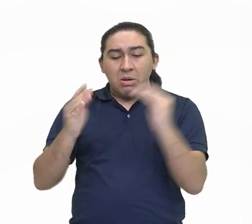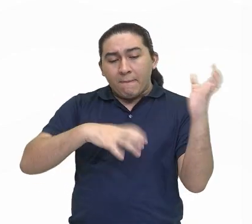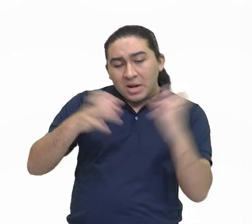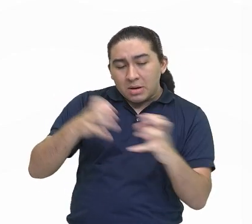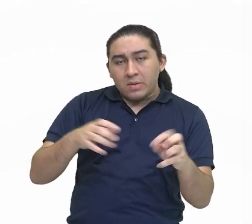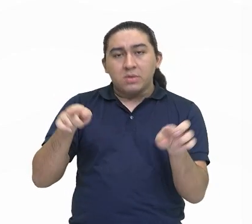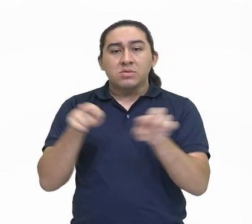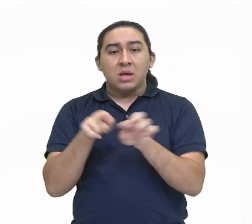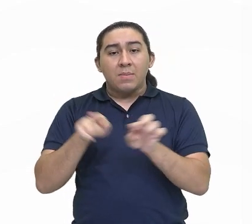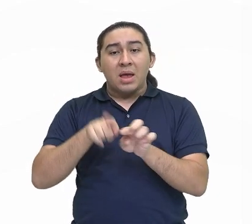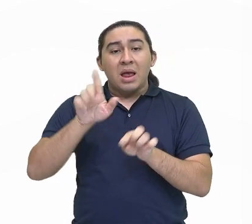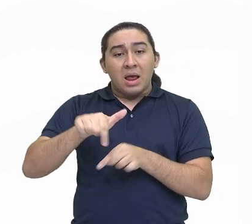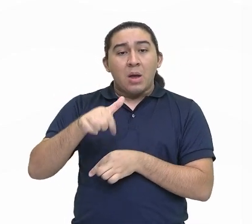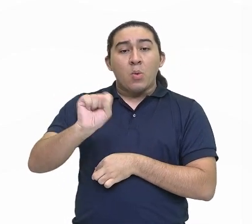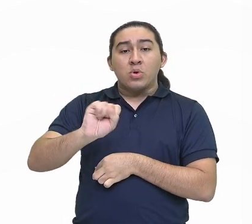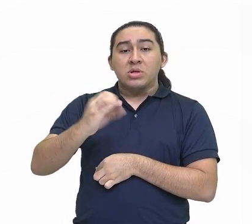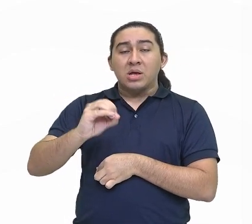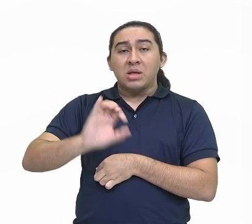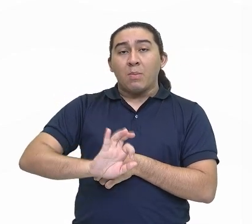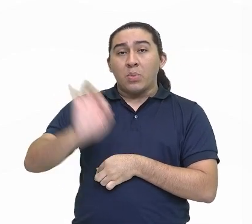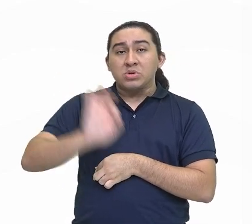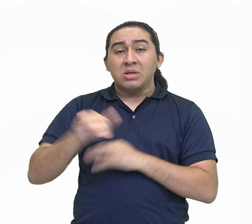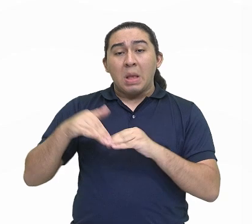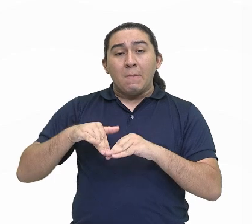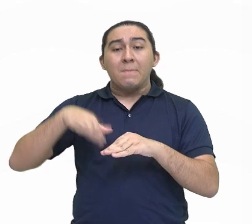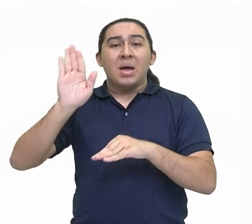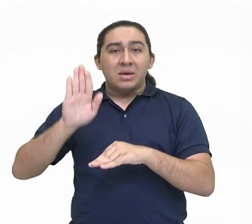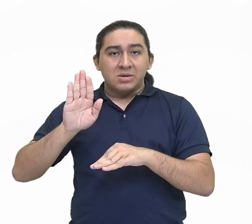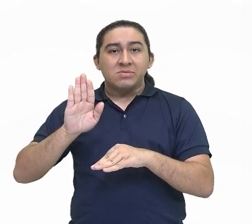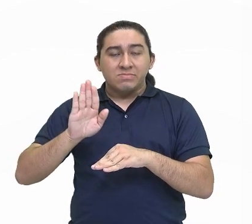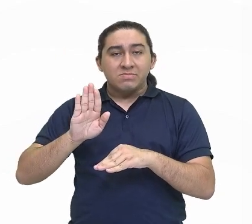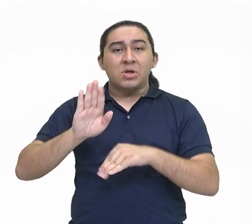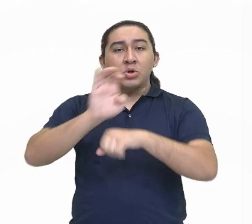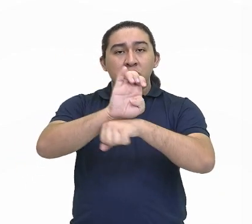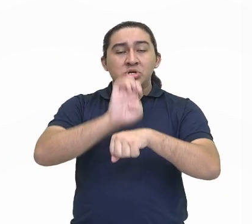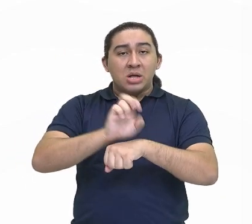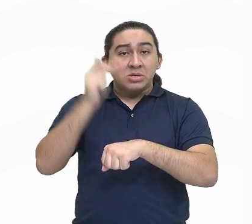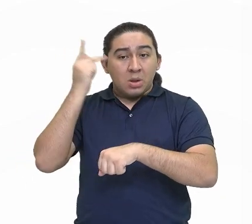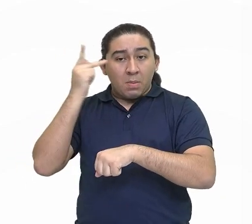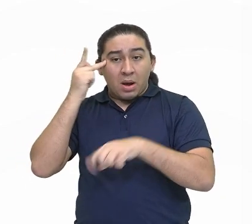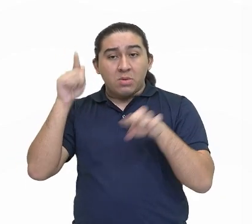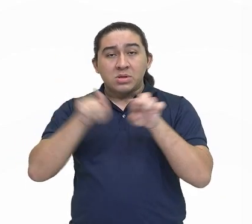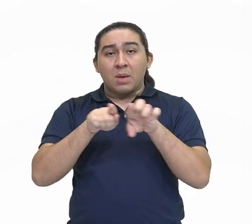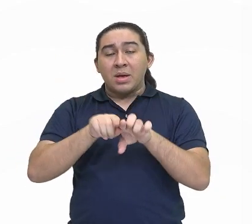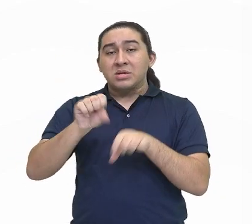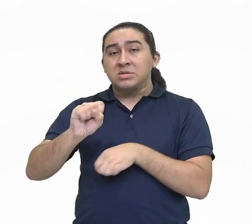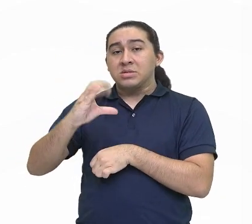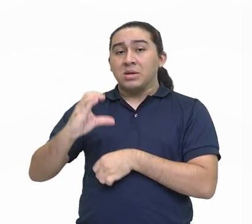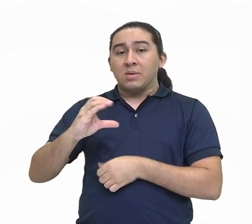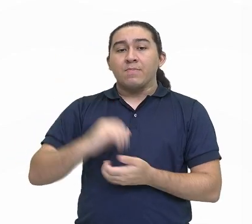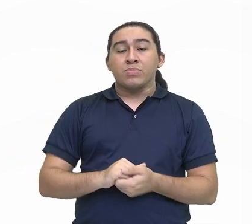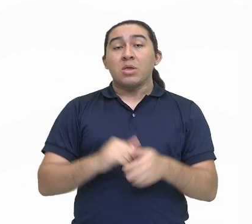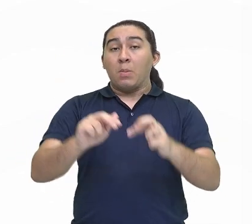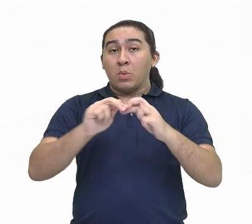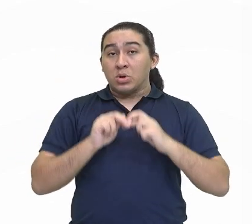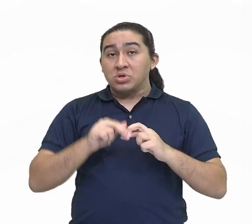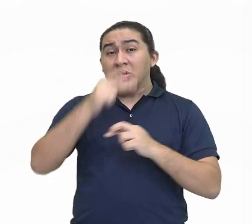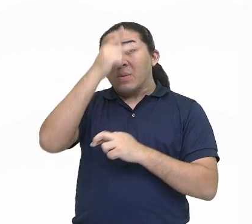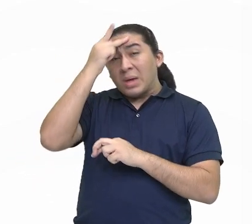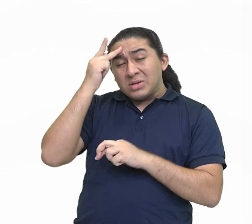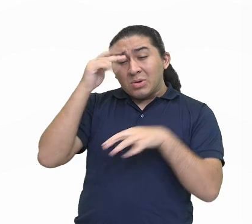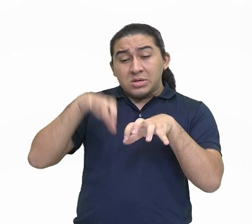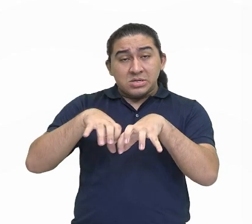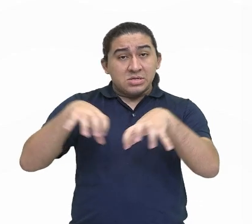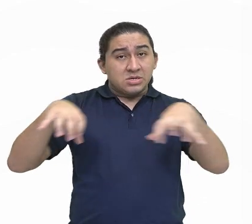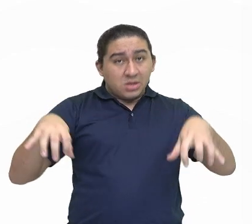80% nos estados de São Paulo e Santa Catarina. Sendo assim, com esse distanciamento existente entre as pessoas